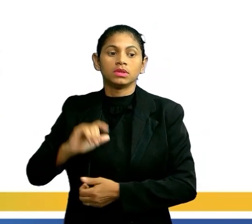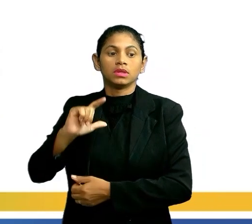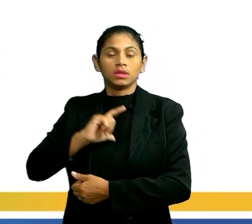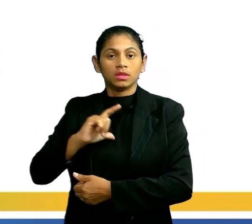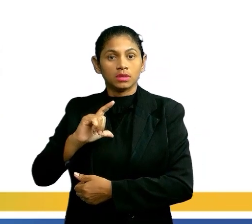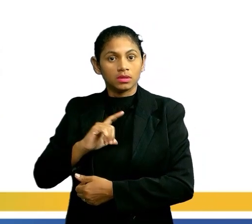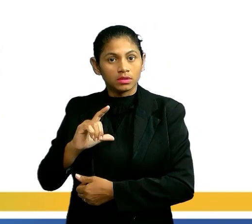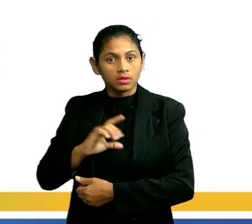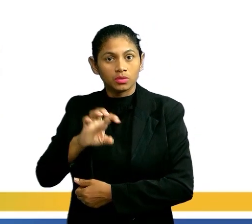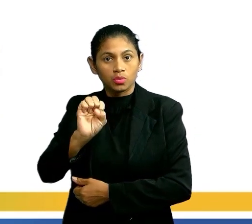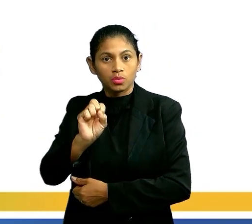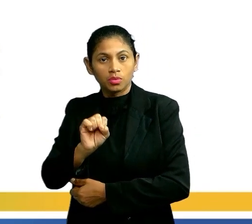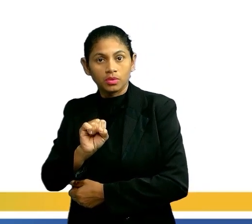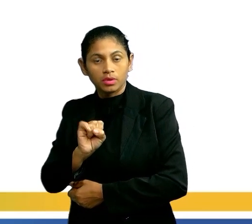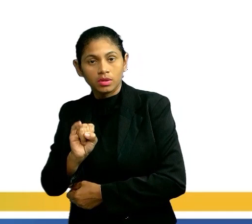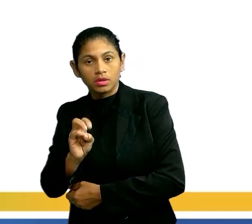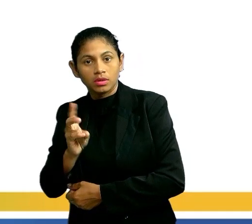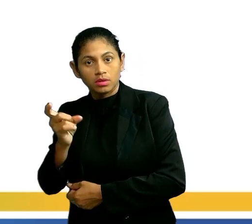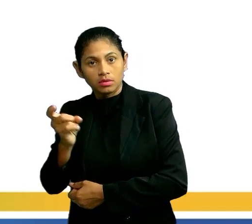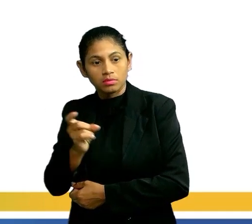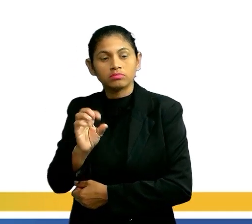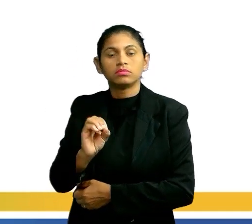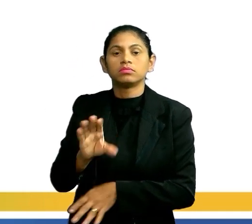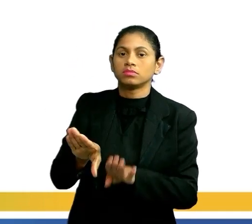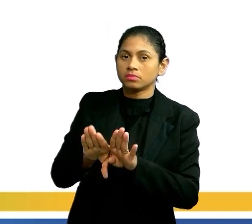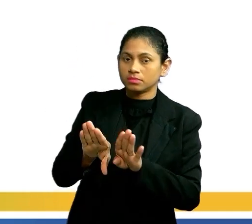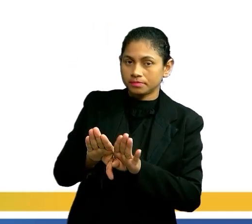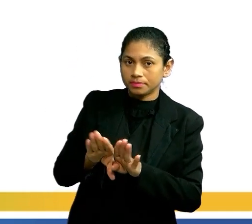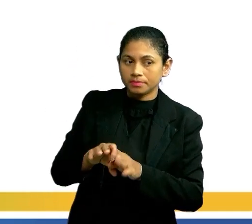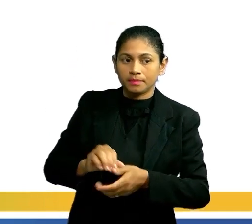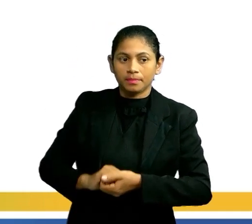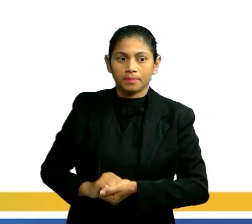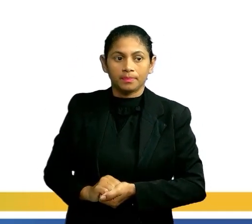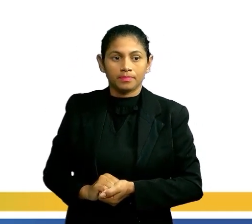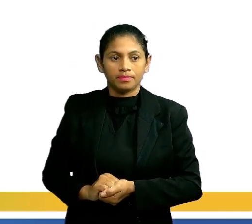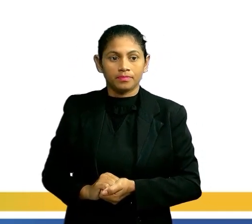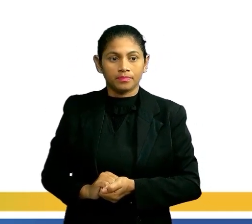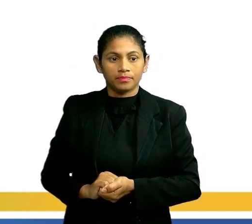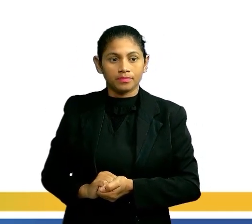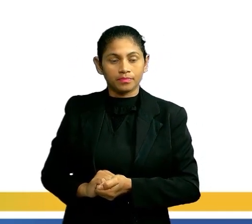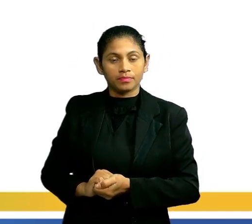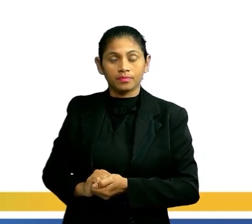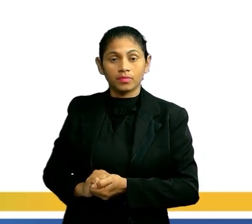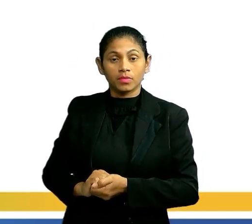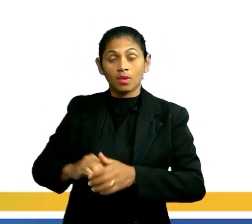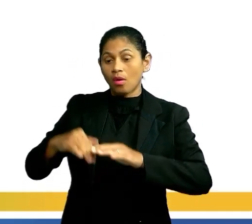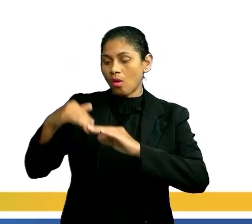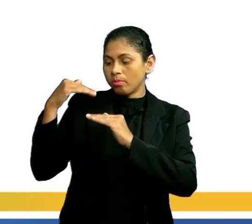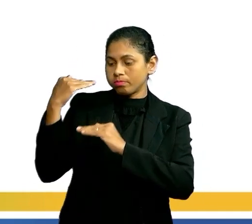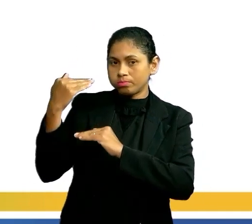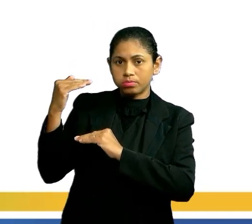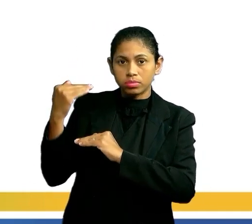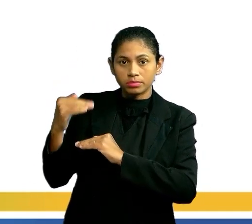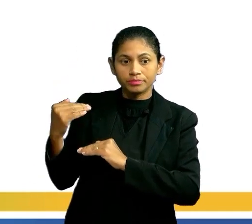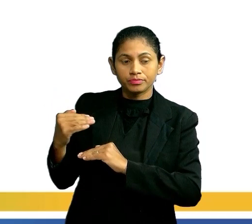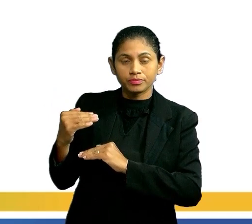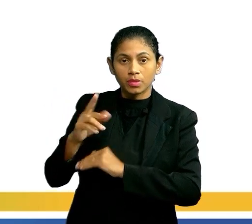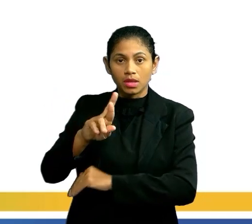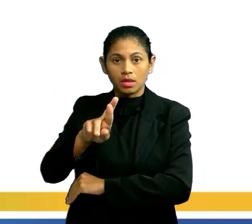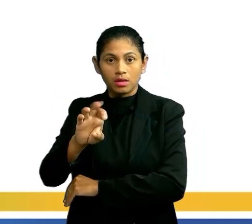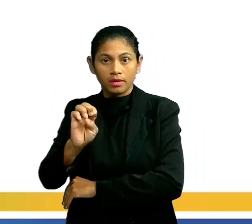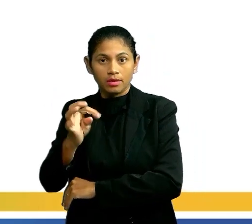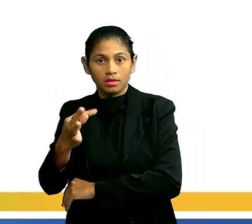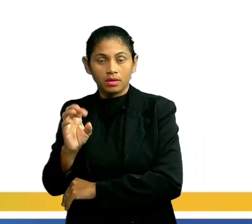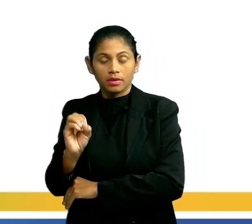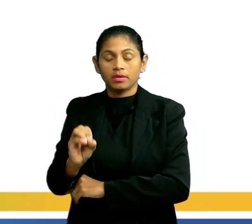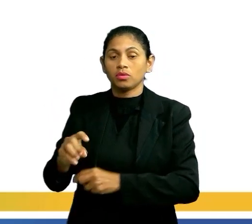secção transversal e geratrizes. Bora entender isso melhor? Os cilindros são classificados como retos ou oblíquos. Aqui eu